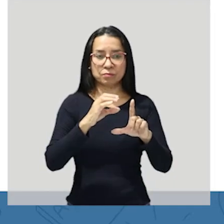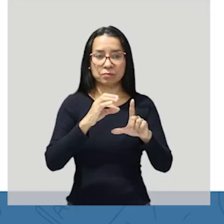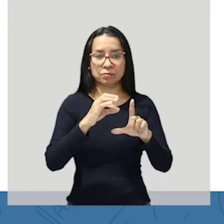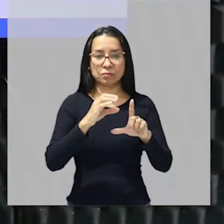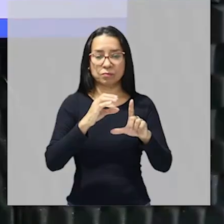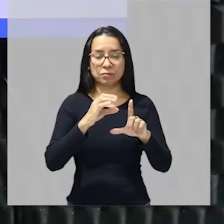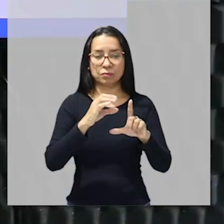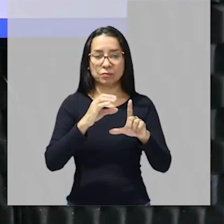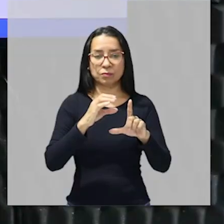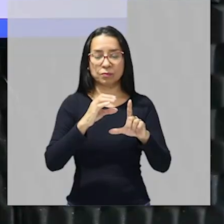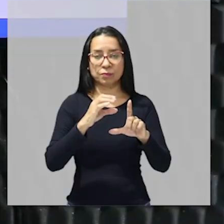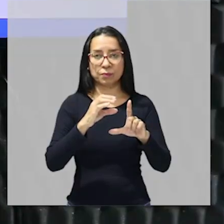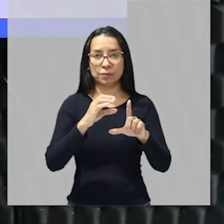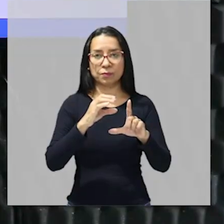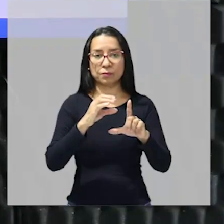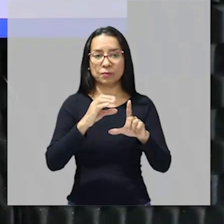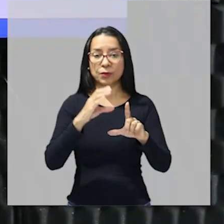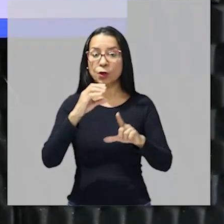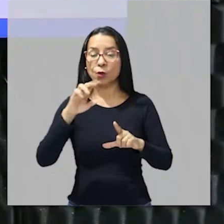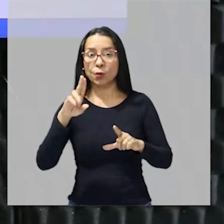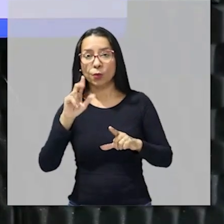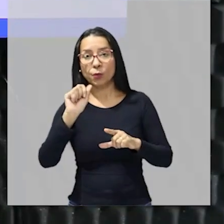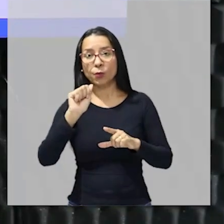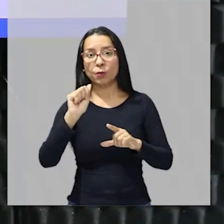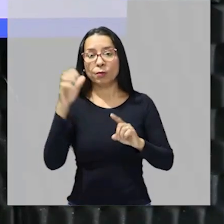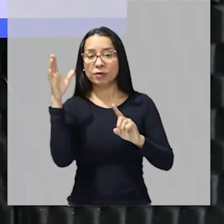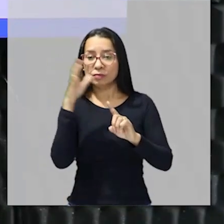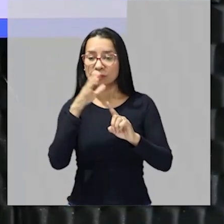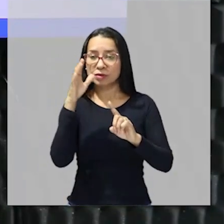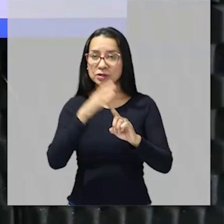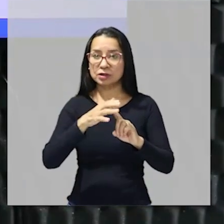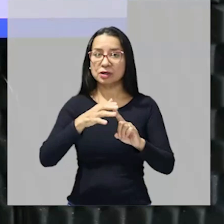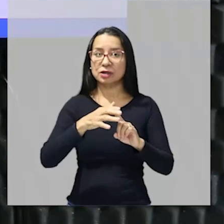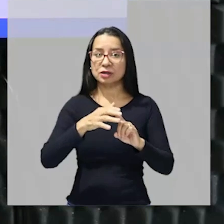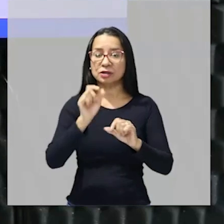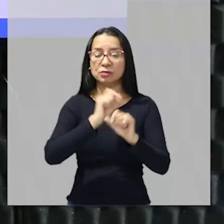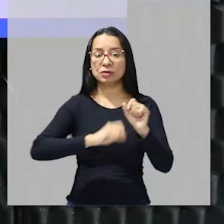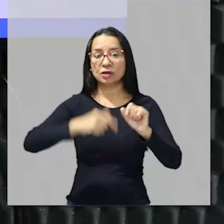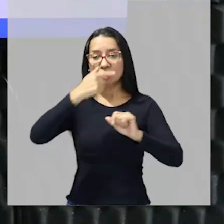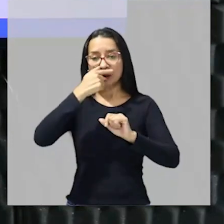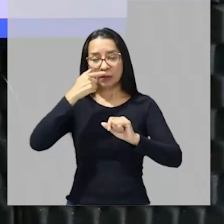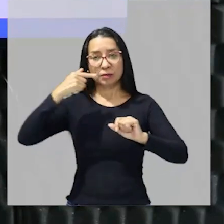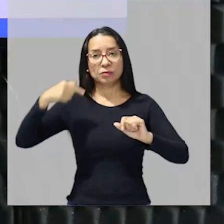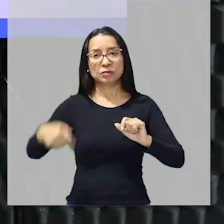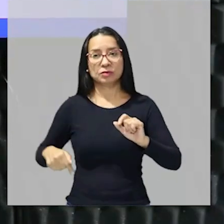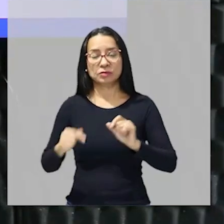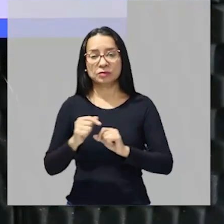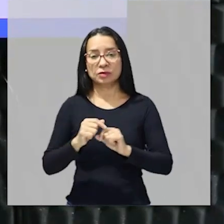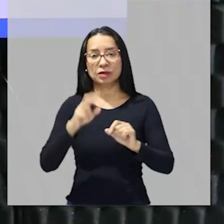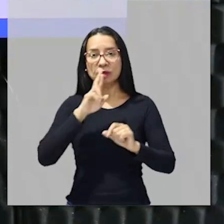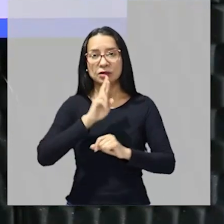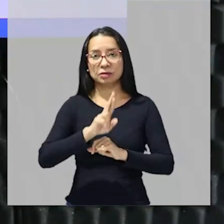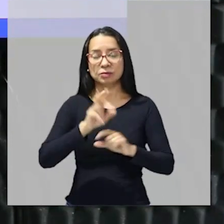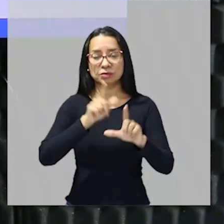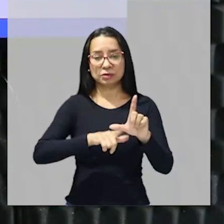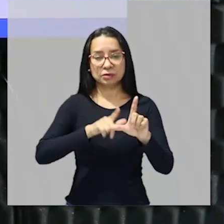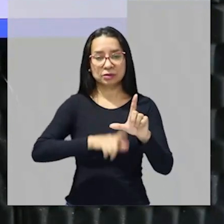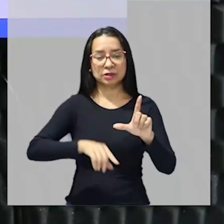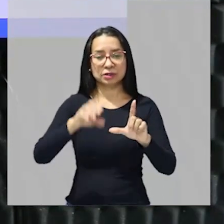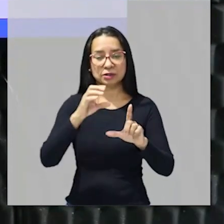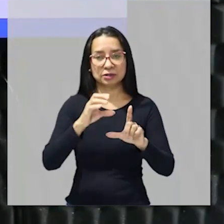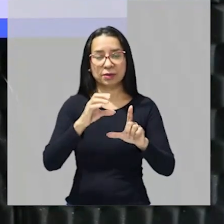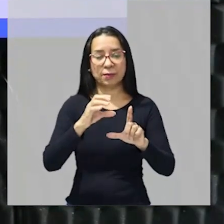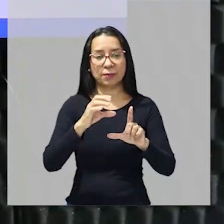econômica à potência hegemônica. Cuba subordinada a quem? A União Soviética. Resposta letra C. Você poderia colocar